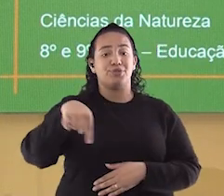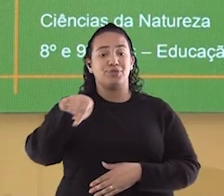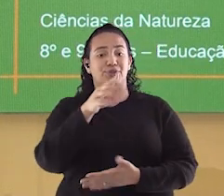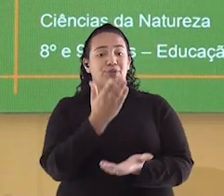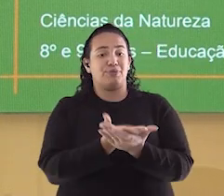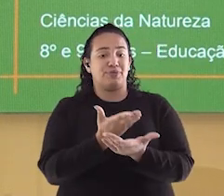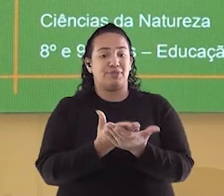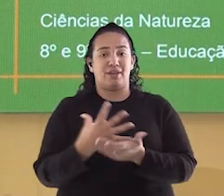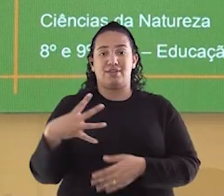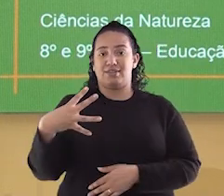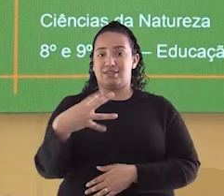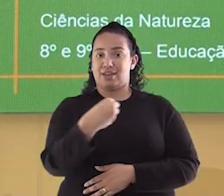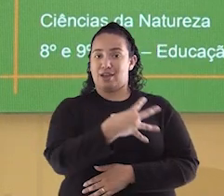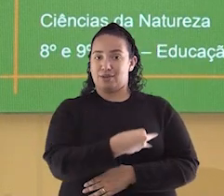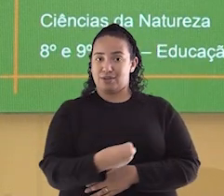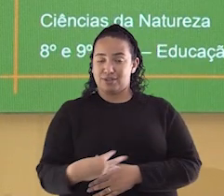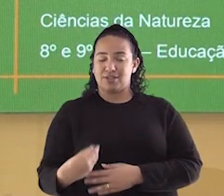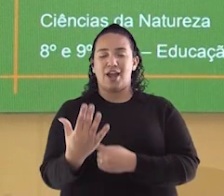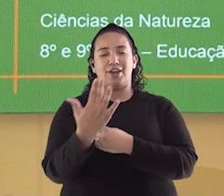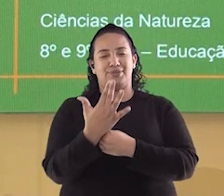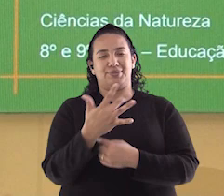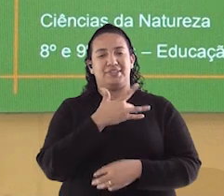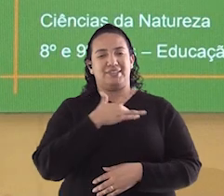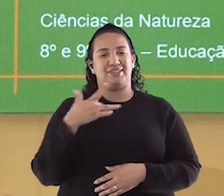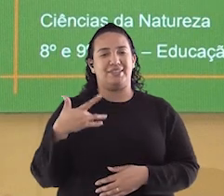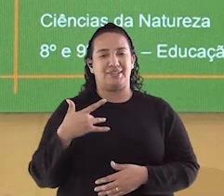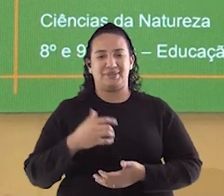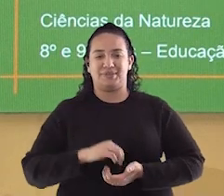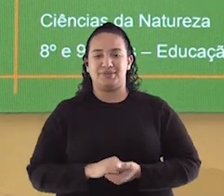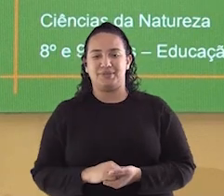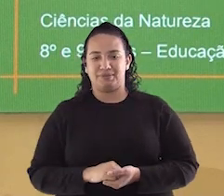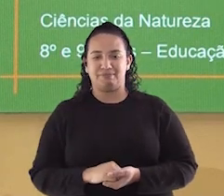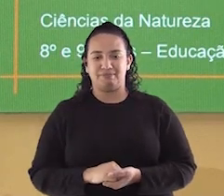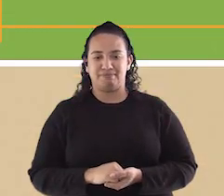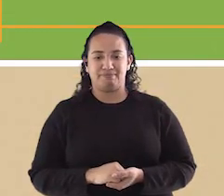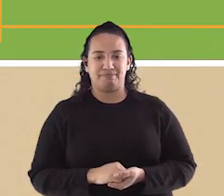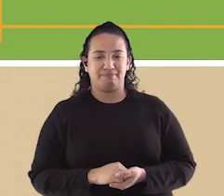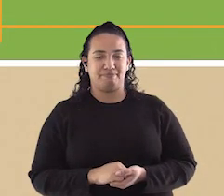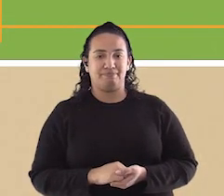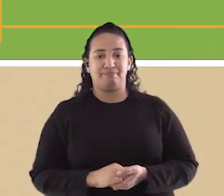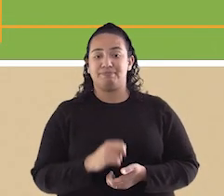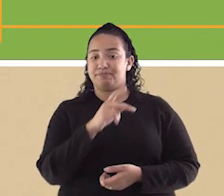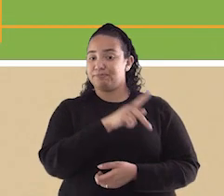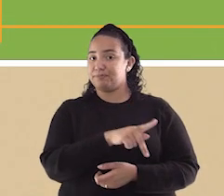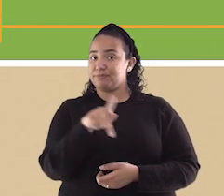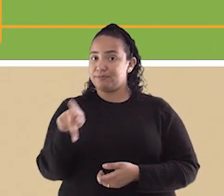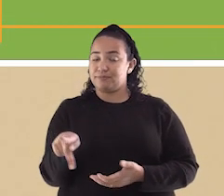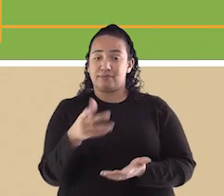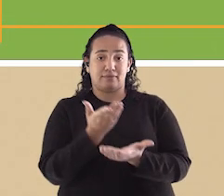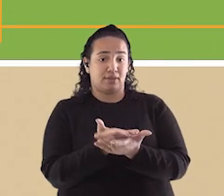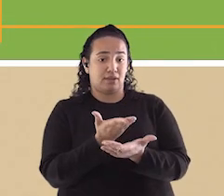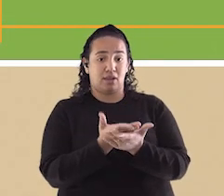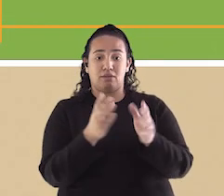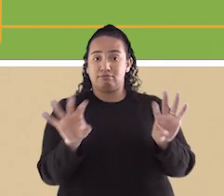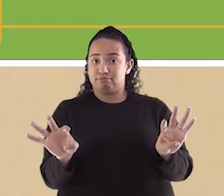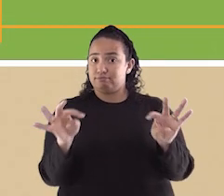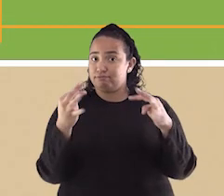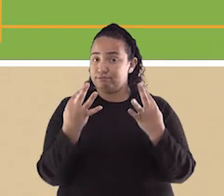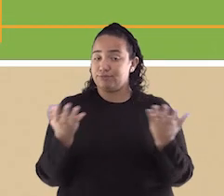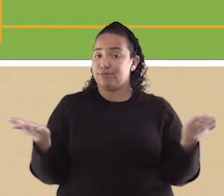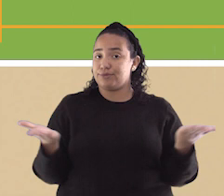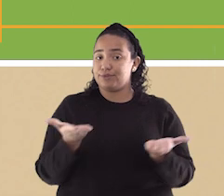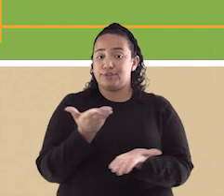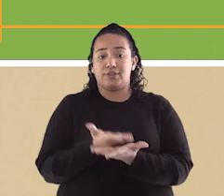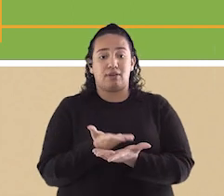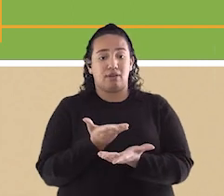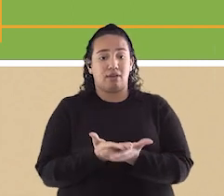de raio-x, radiação a serviço da saúde. Então, chega mais. E os professores e professoras que nos acompanham,